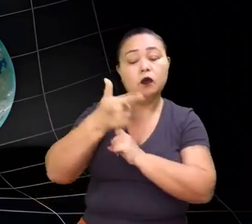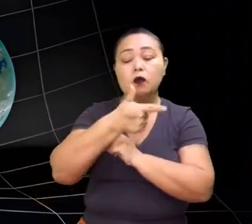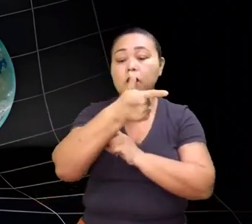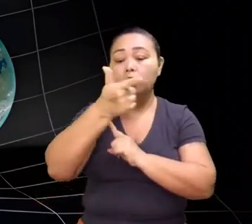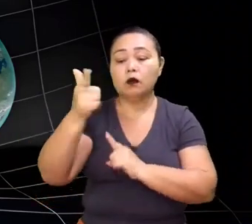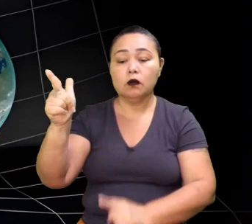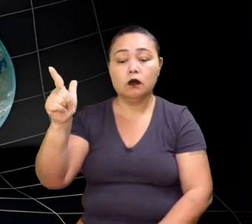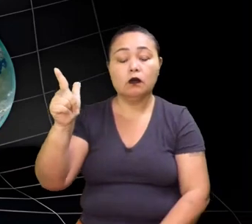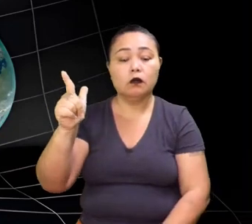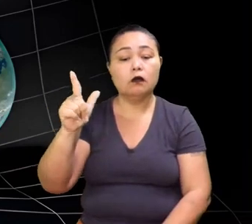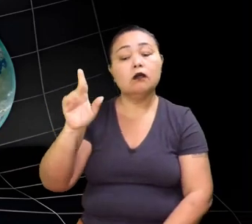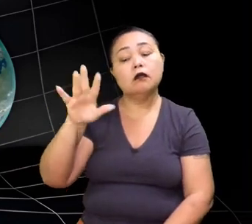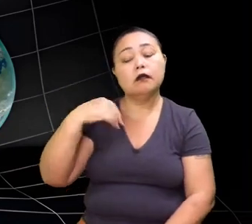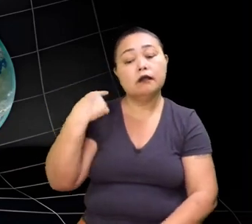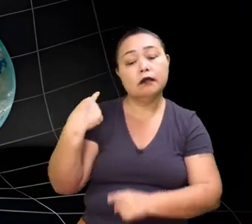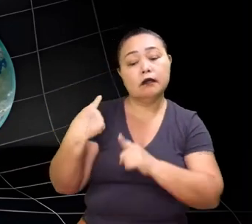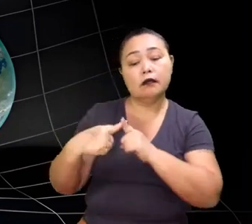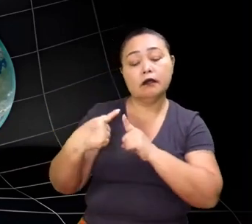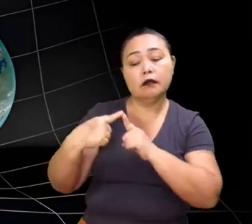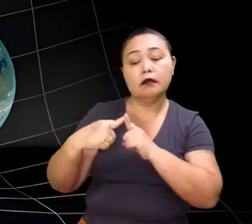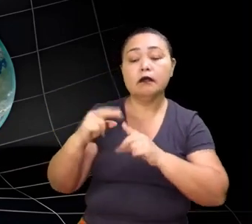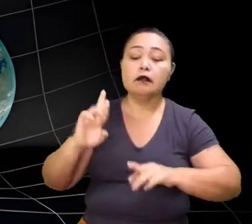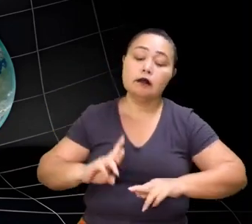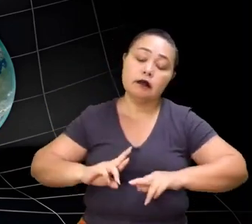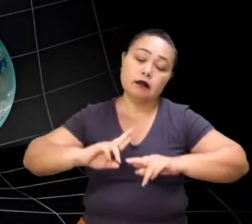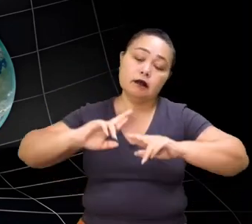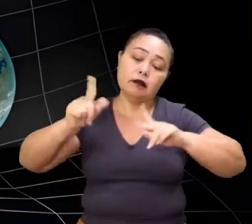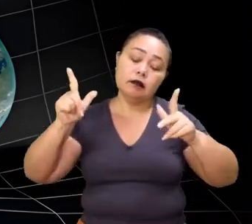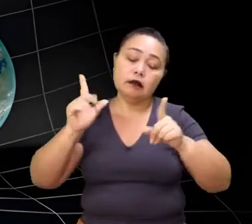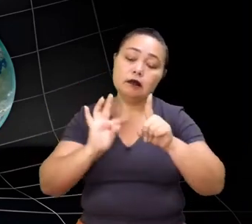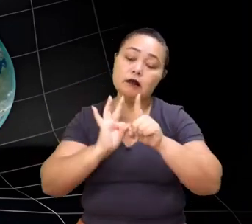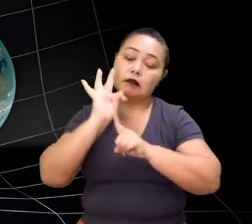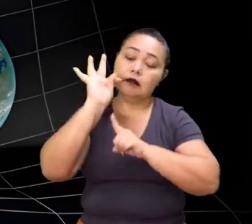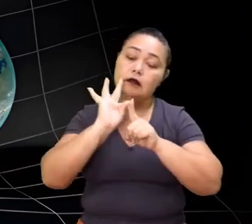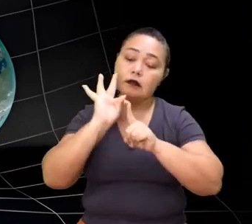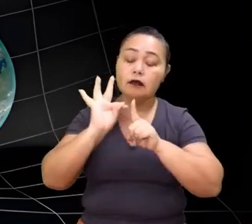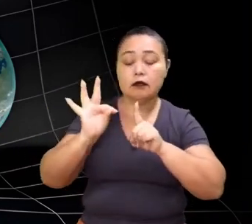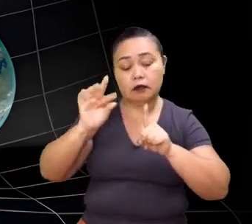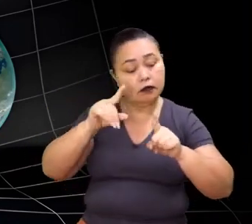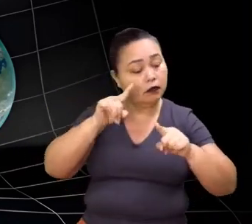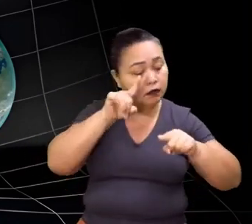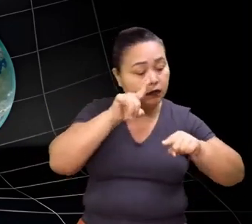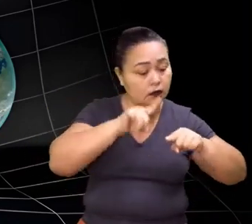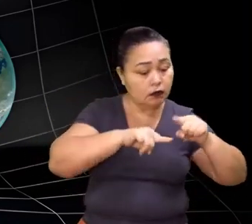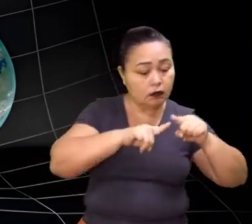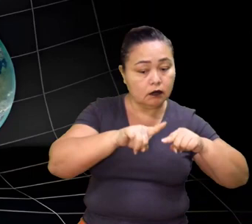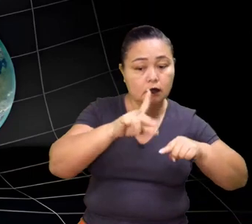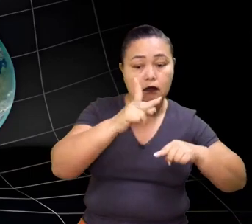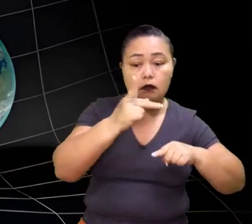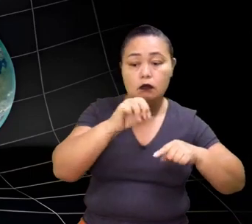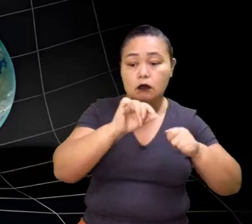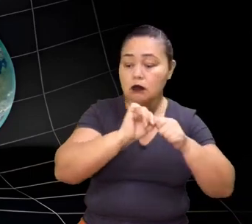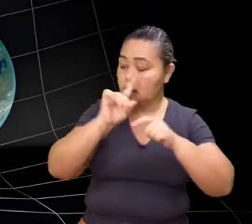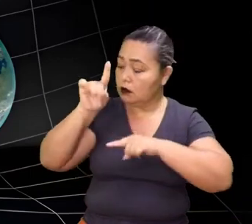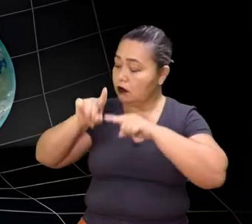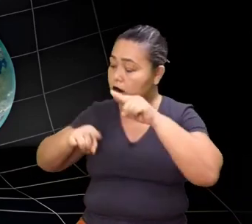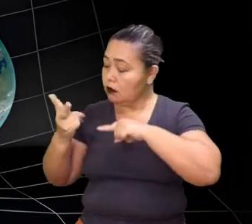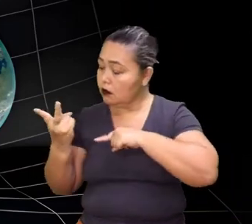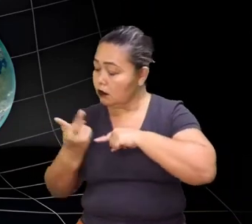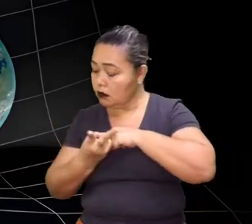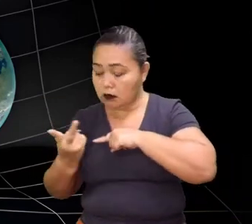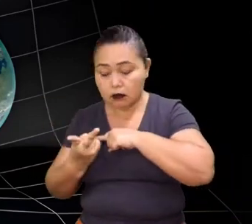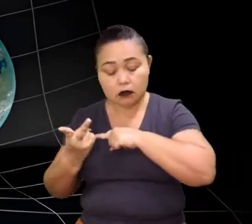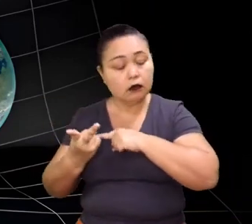outro devido a uma diferença de temperatura Entre esses dois corpos Então tem que ter duas fontes ter uma